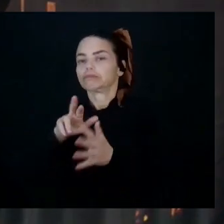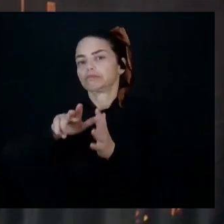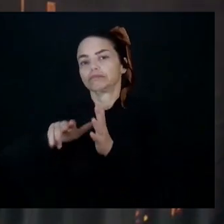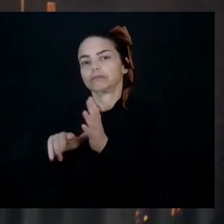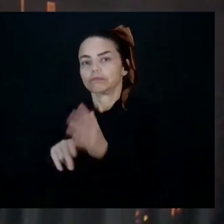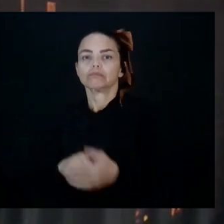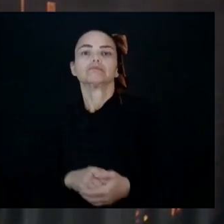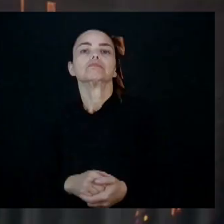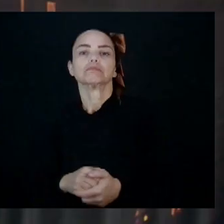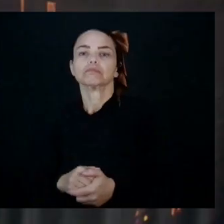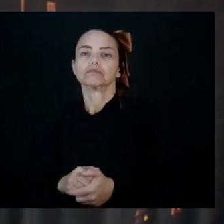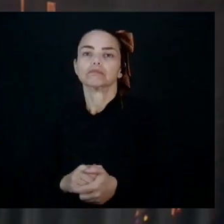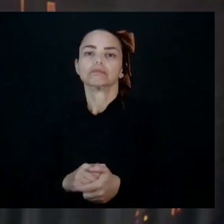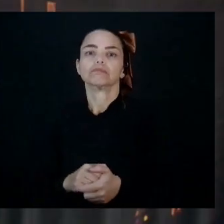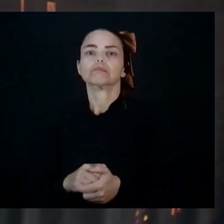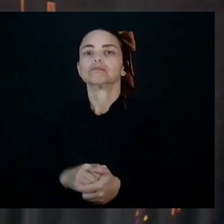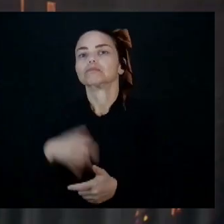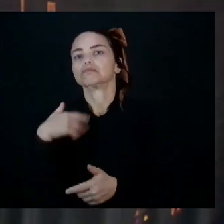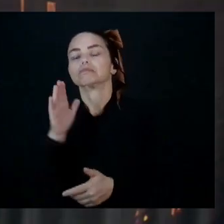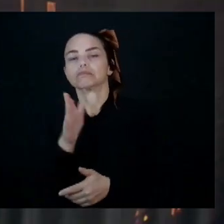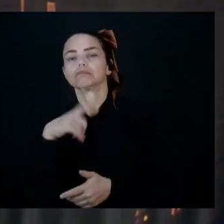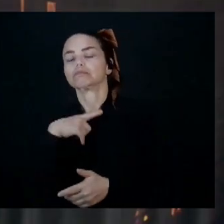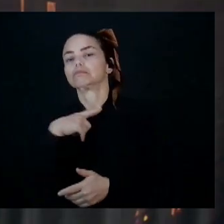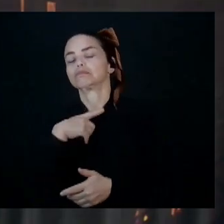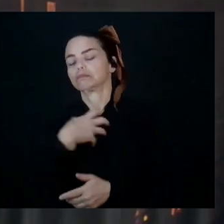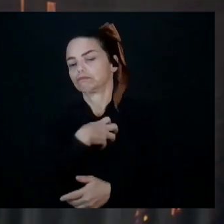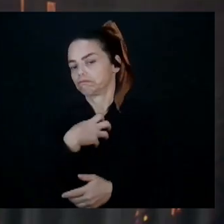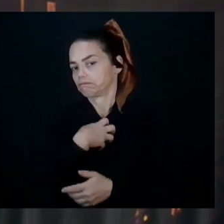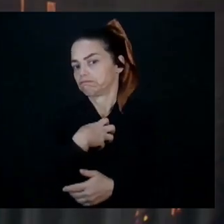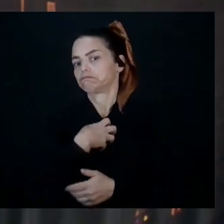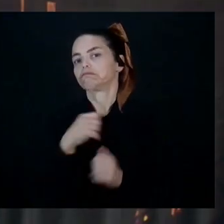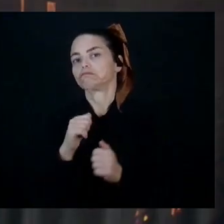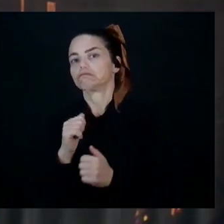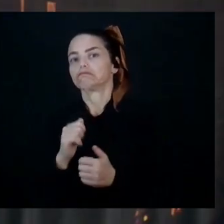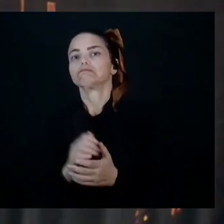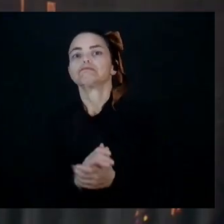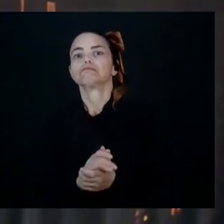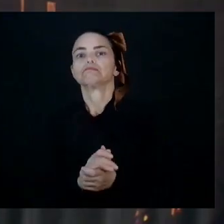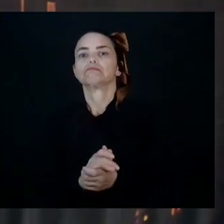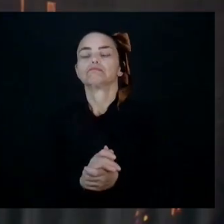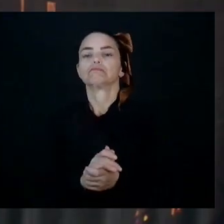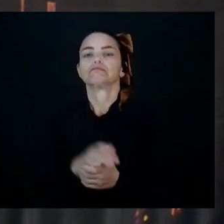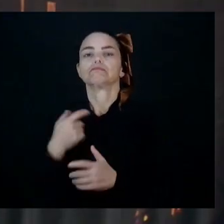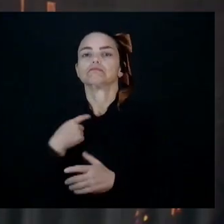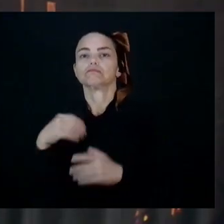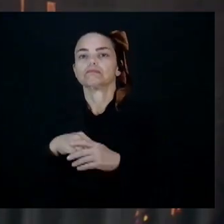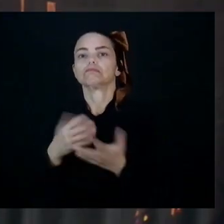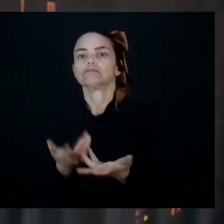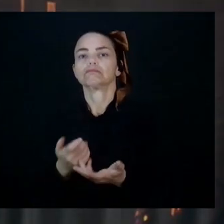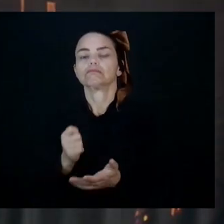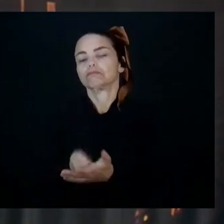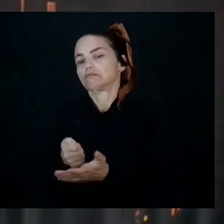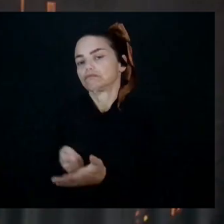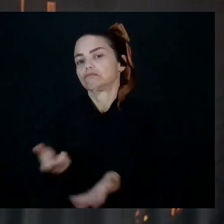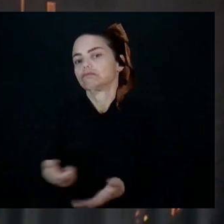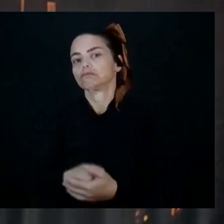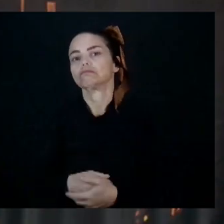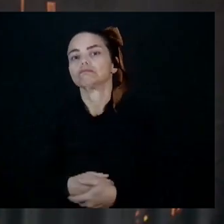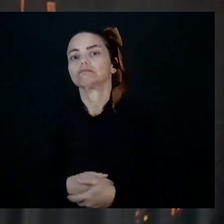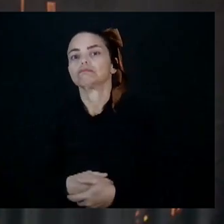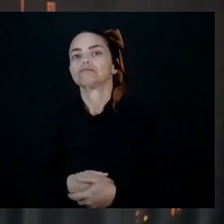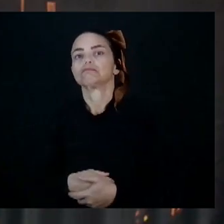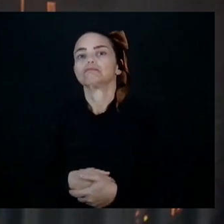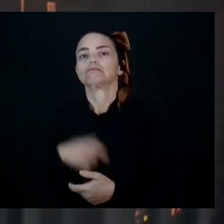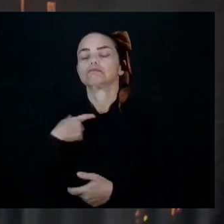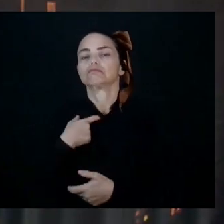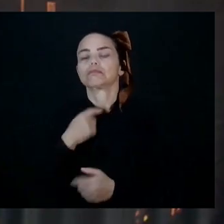né? Que a pessoa já tem um jeito talvez mais de se colocar de maneira impositiva, ganha pelo volume de